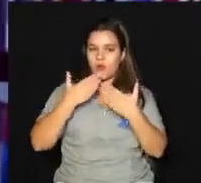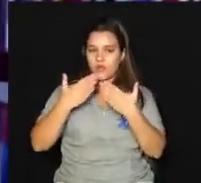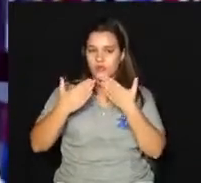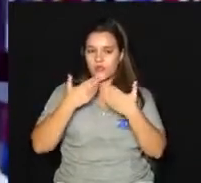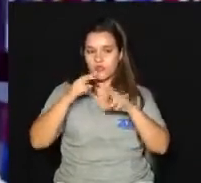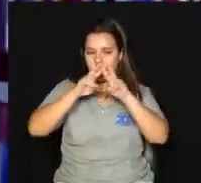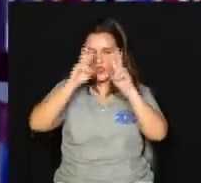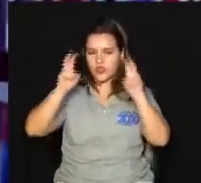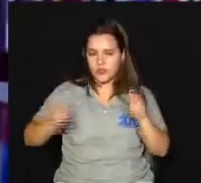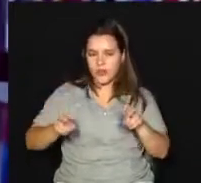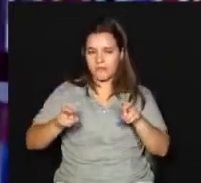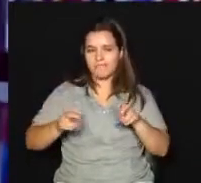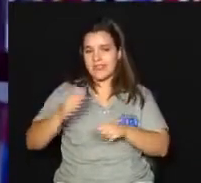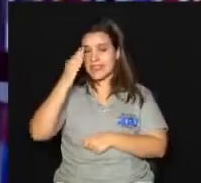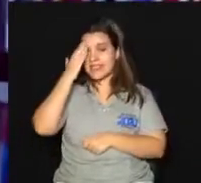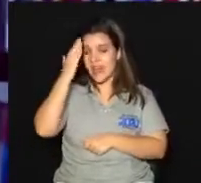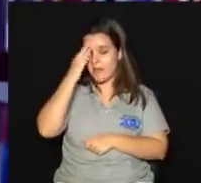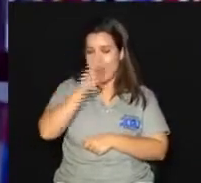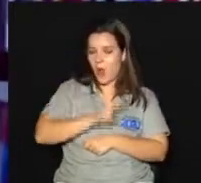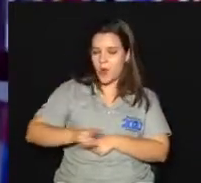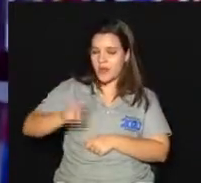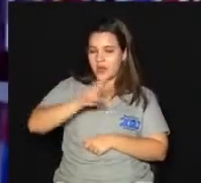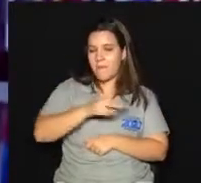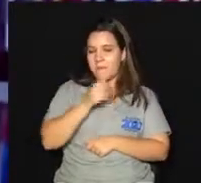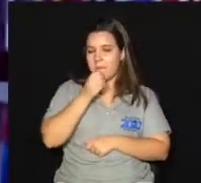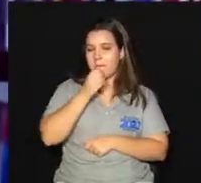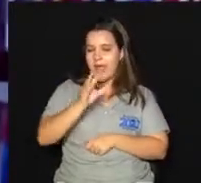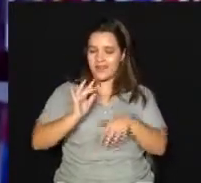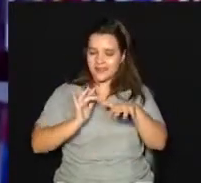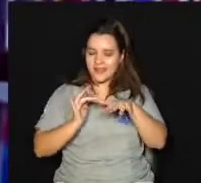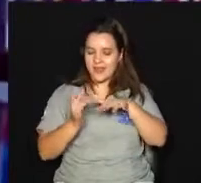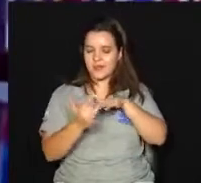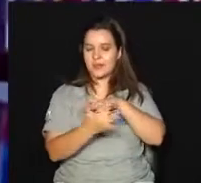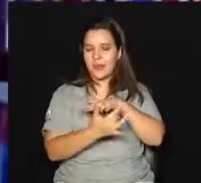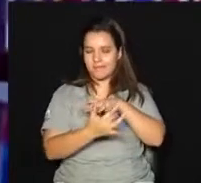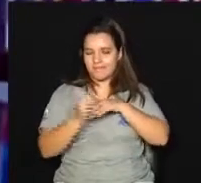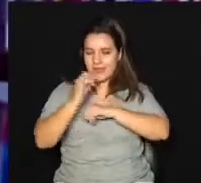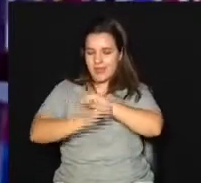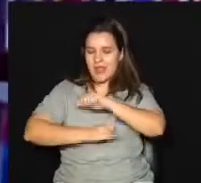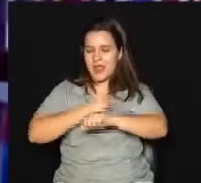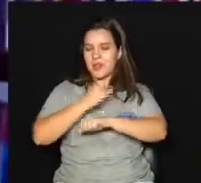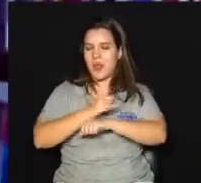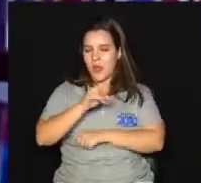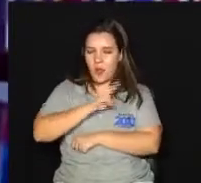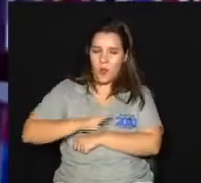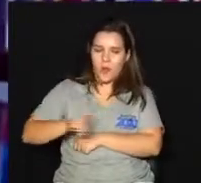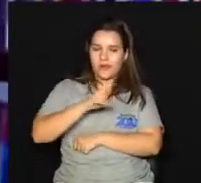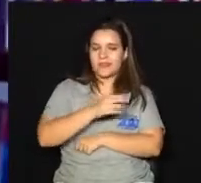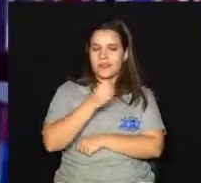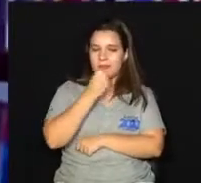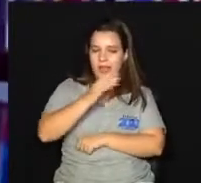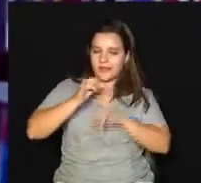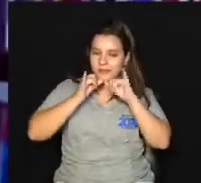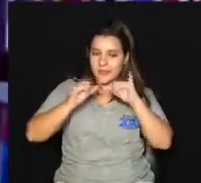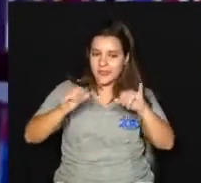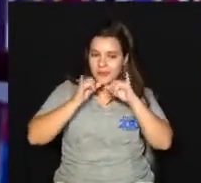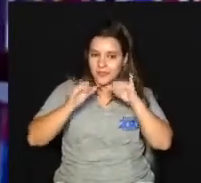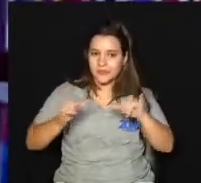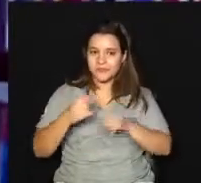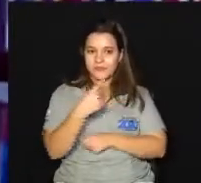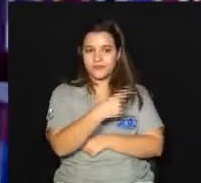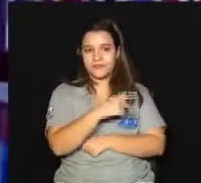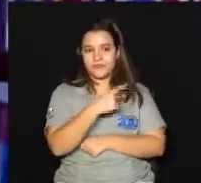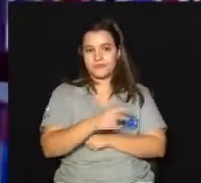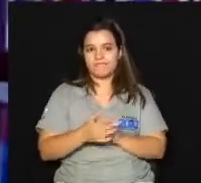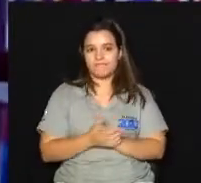que é saber utilizar as ferramentas e os instrumentos que ele tem disponível na campanha.